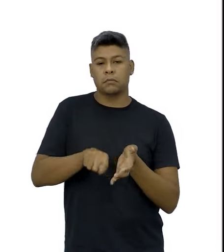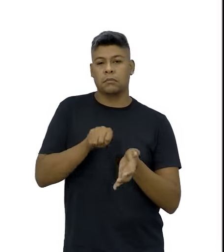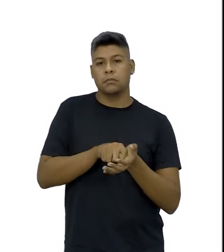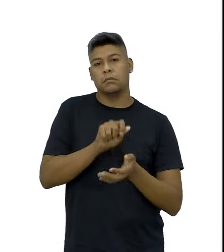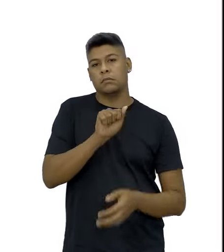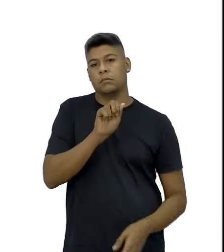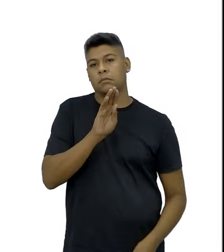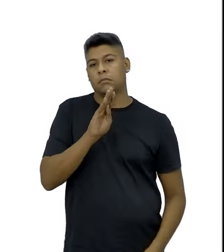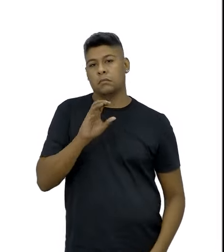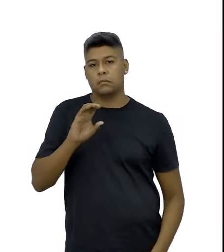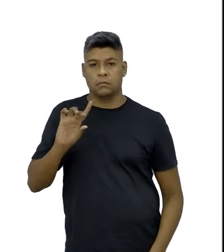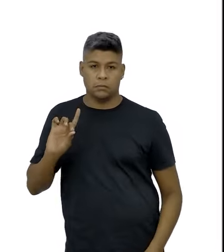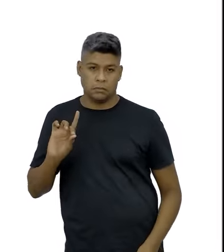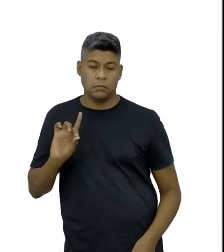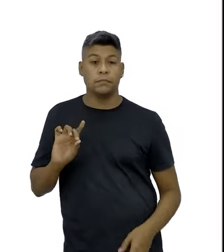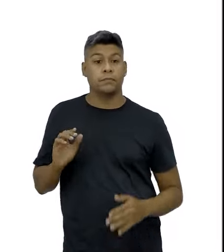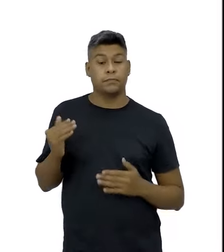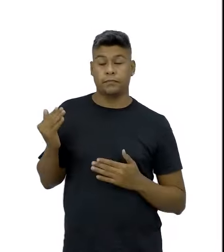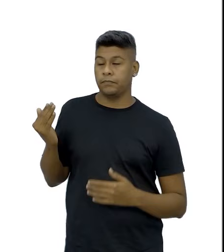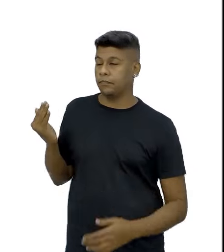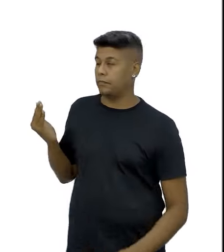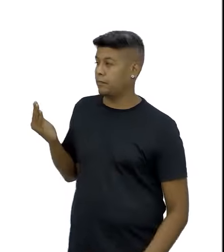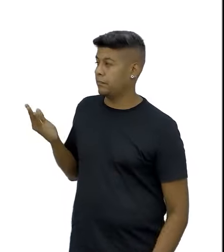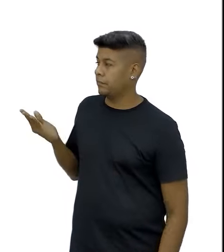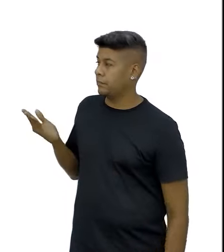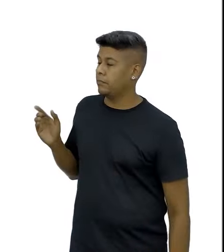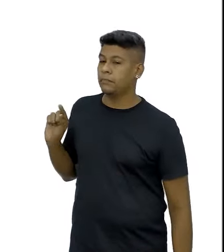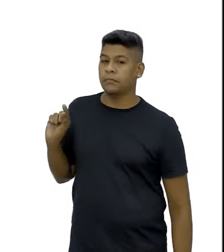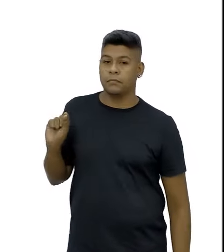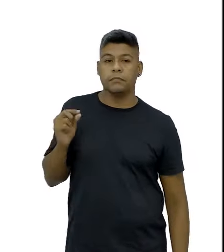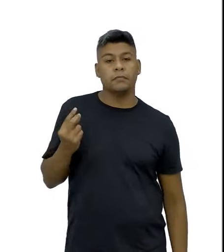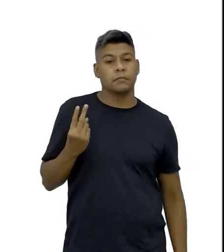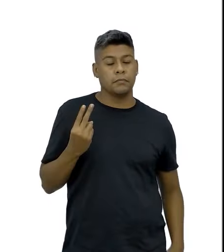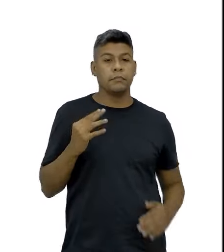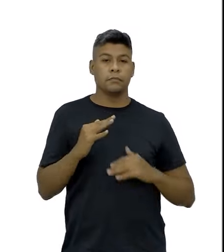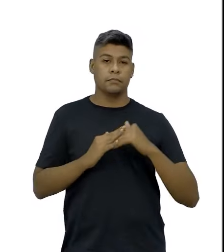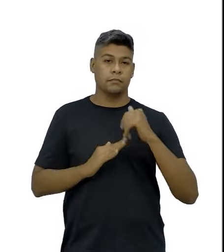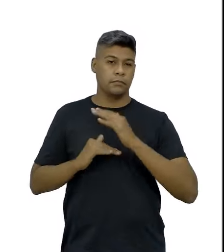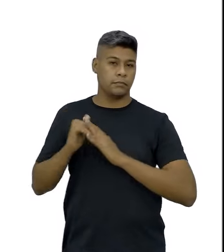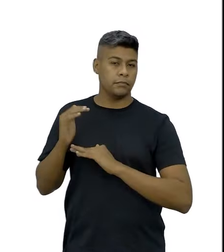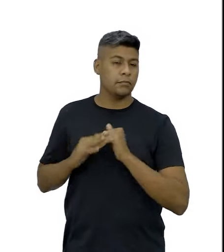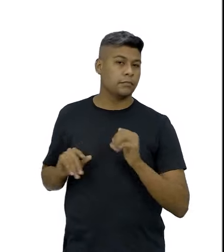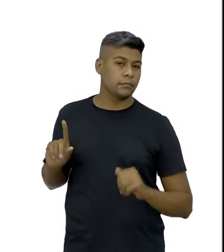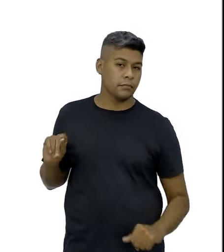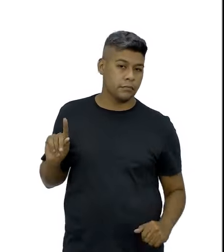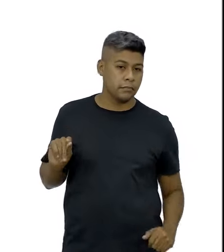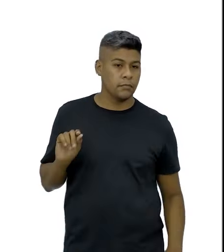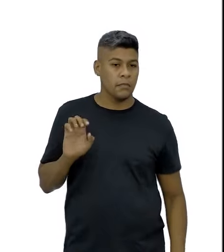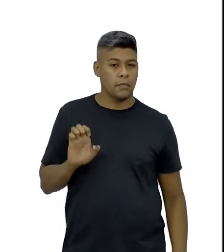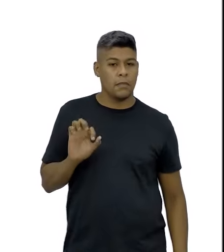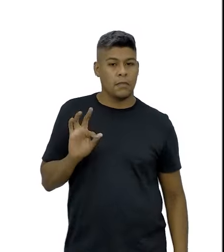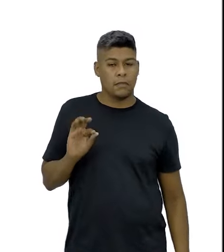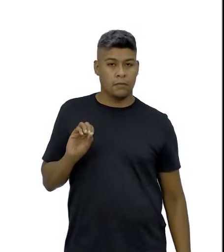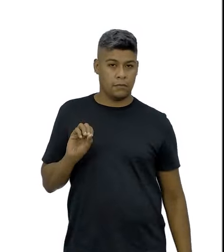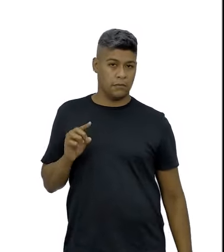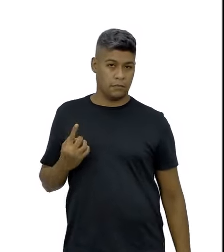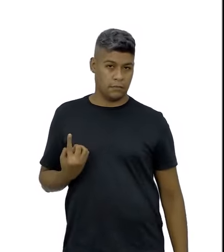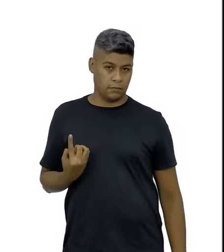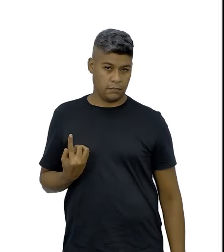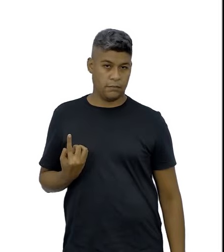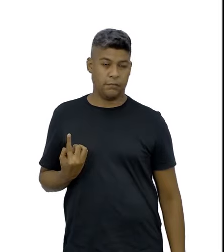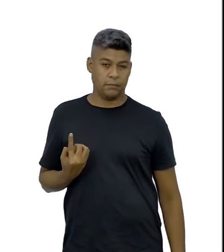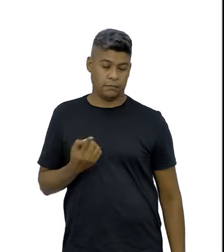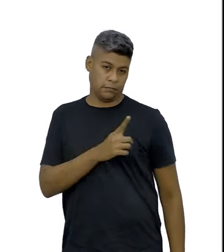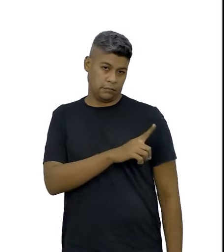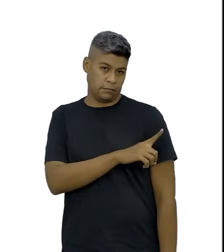E neste slide, ele aparece representado em duas habilidades, que é a EF01, do